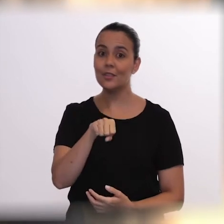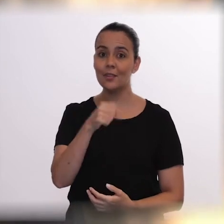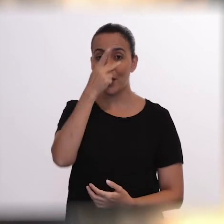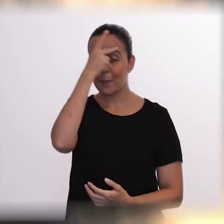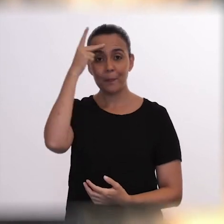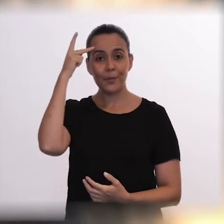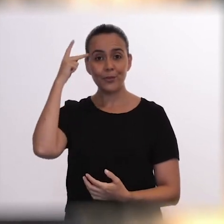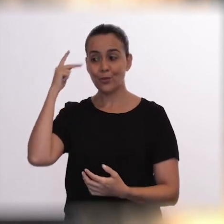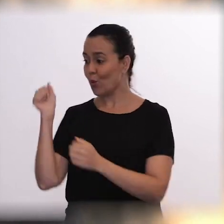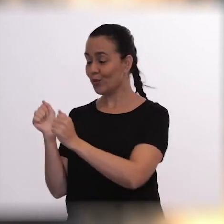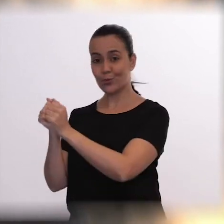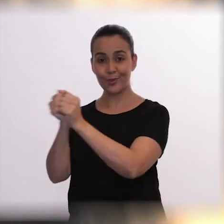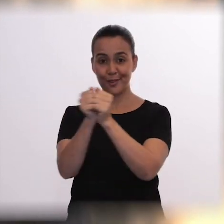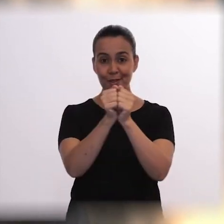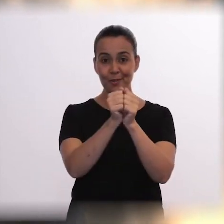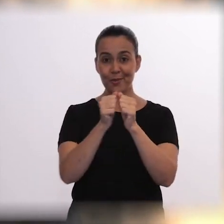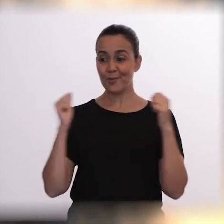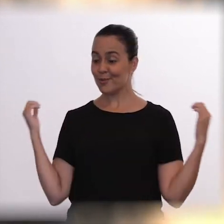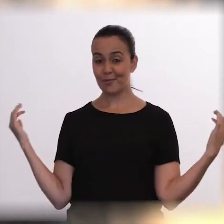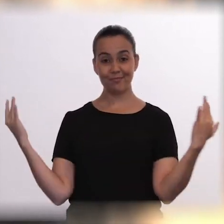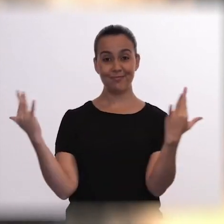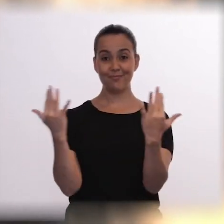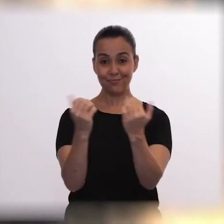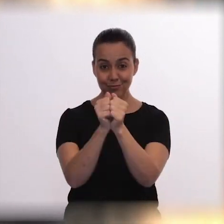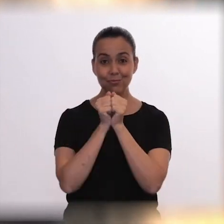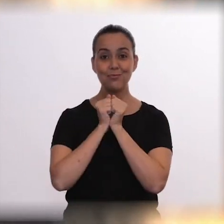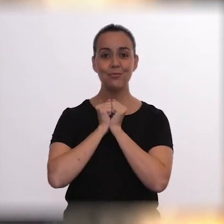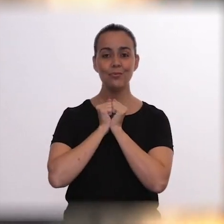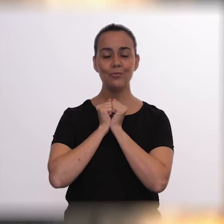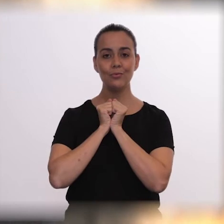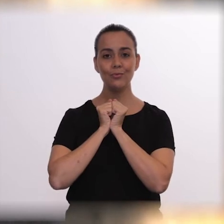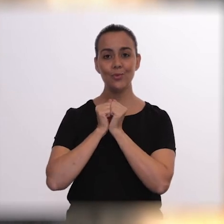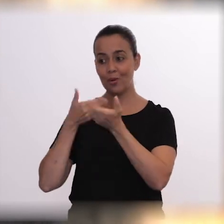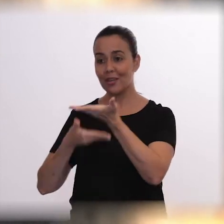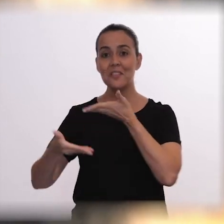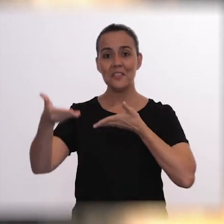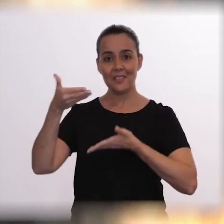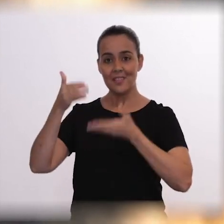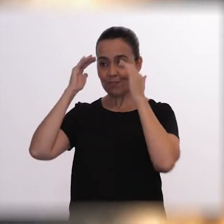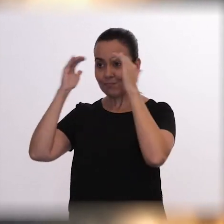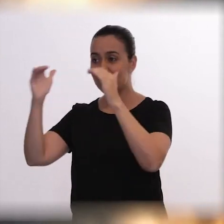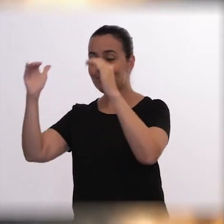ao meu redor, né, que se importavam comigo e com as quais eu me importava também.